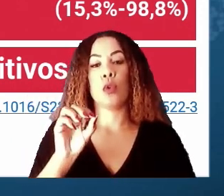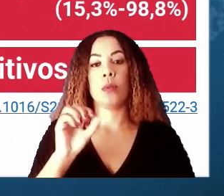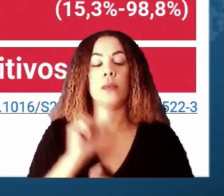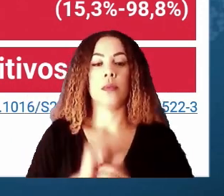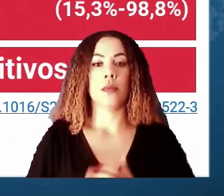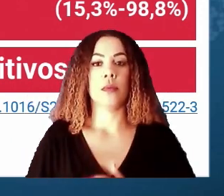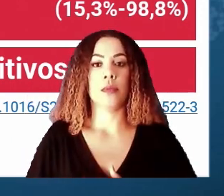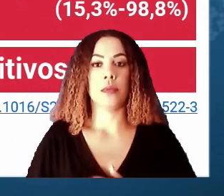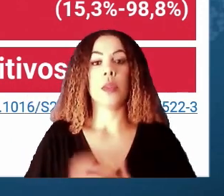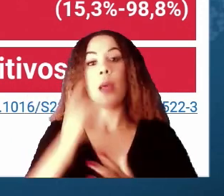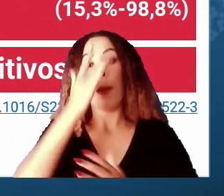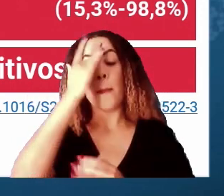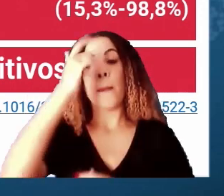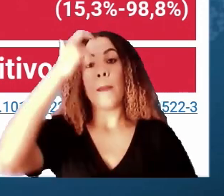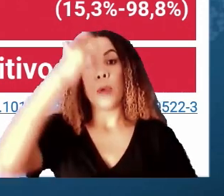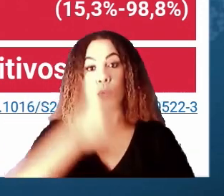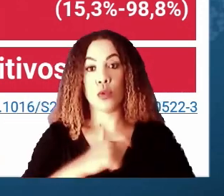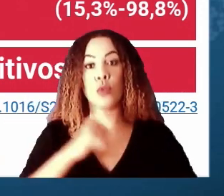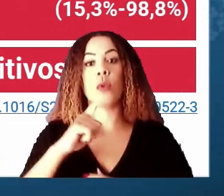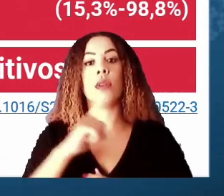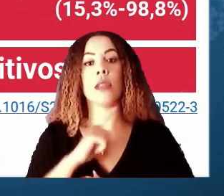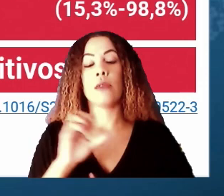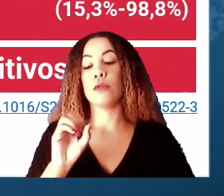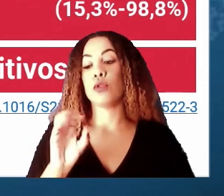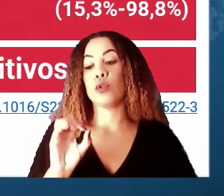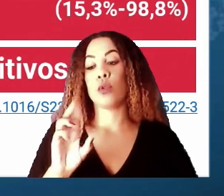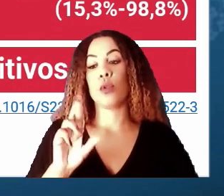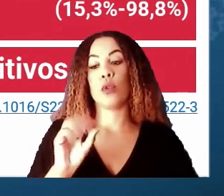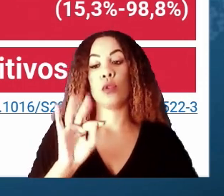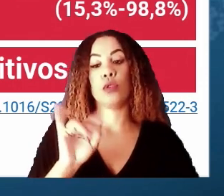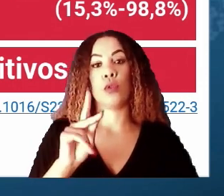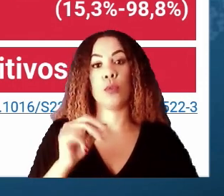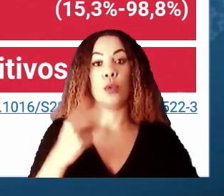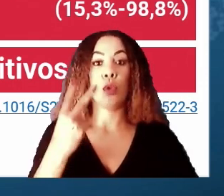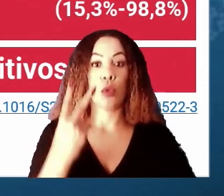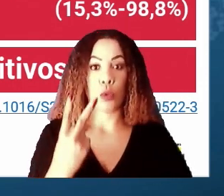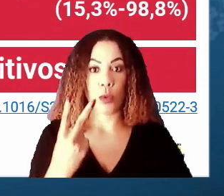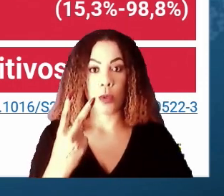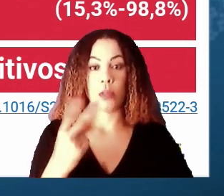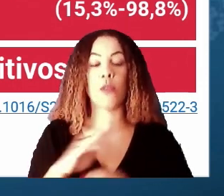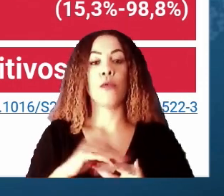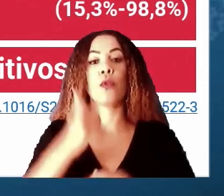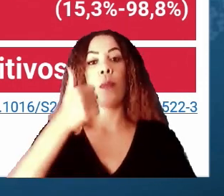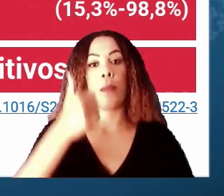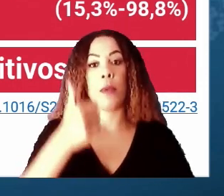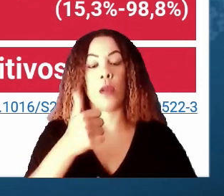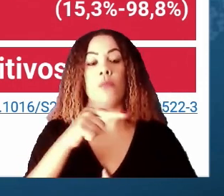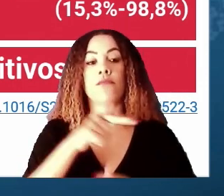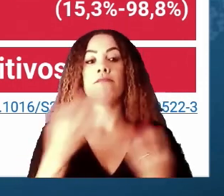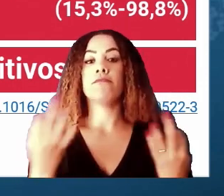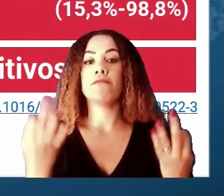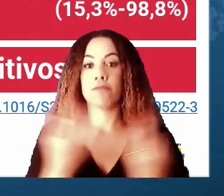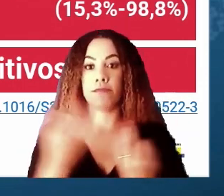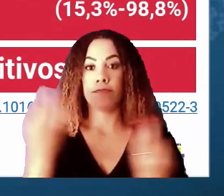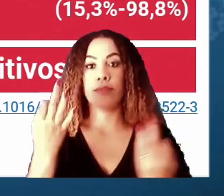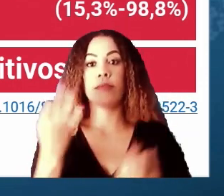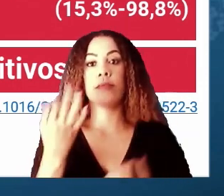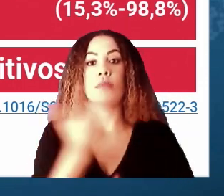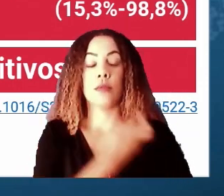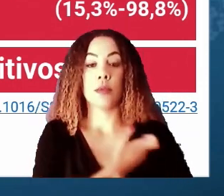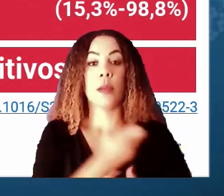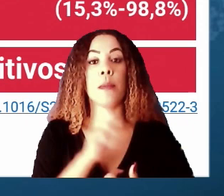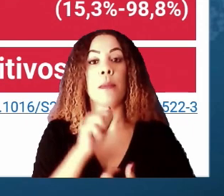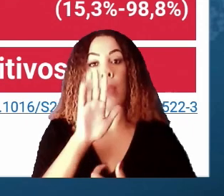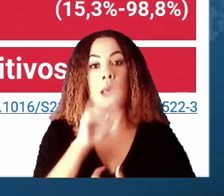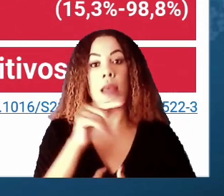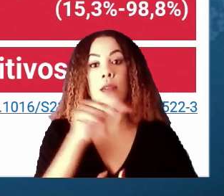há pessoas que foram expostas ao sorotipo 2, né, e aí essa eficácia ela se destaca no sorotipo 2,